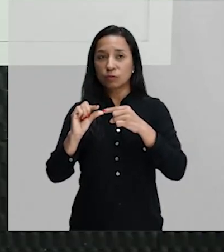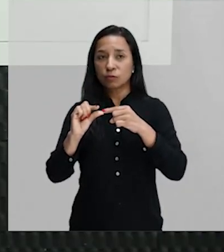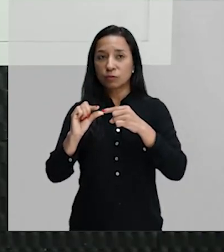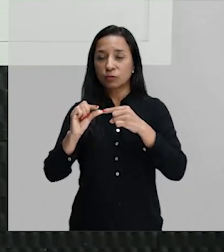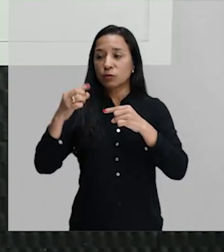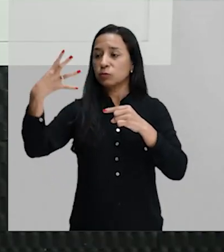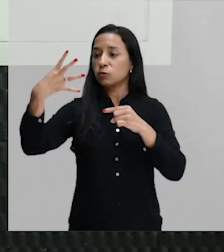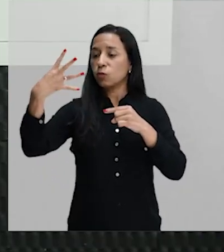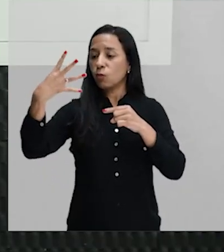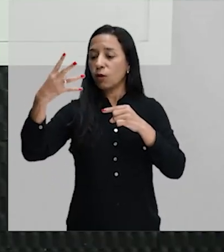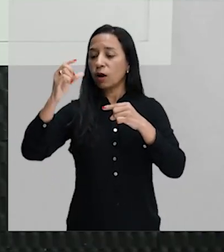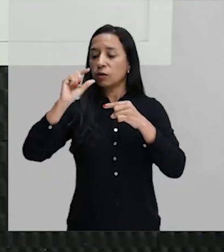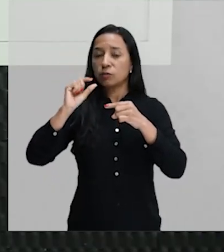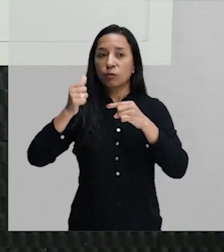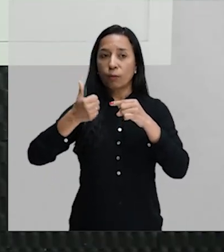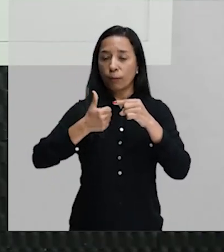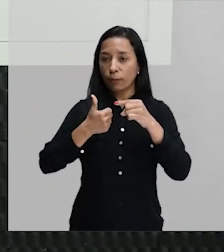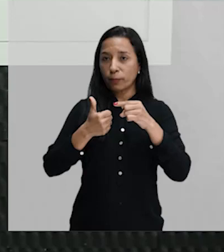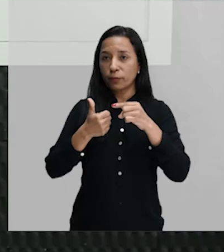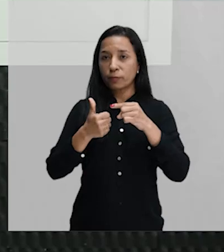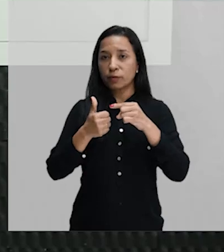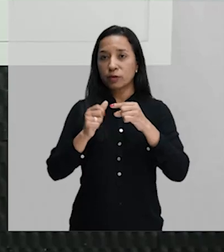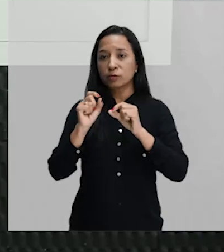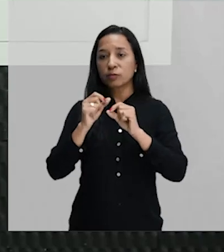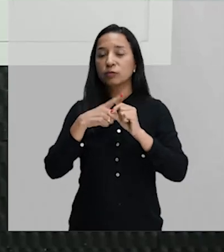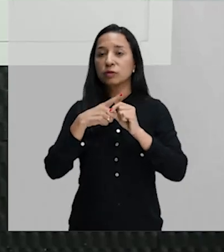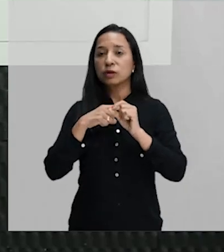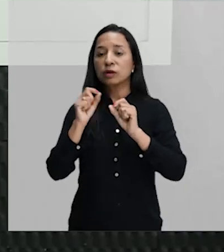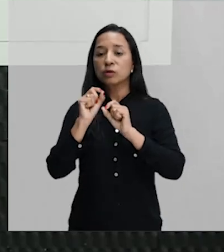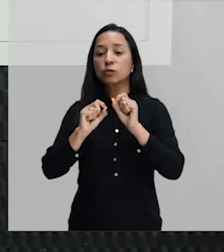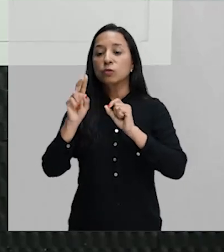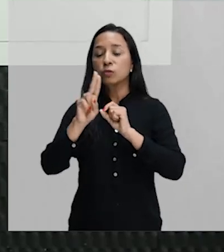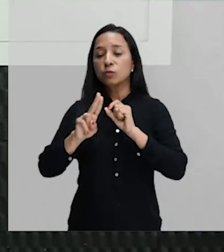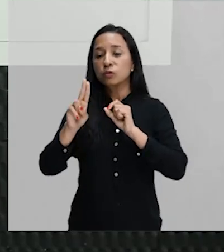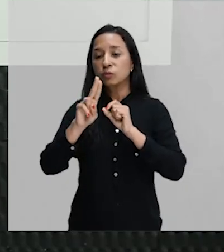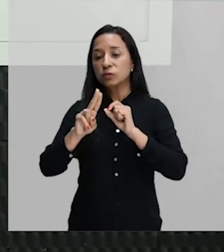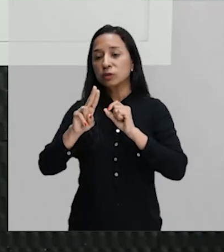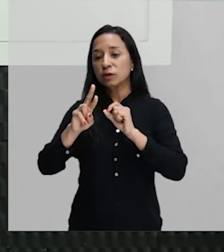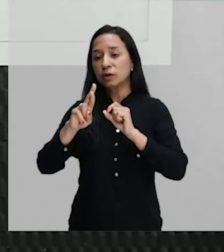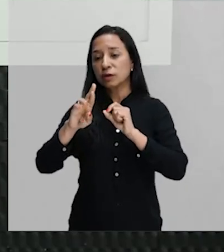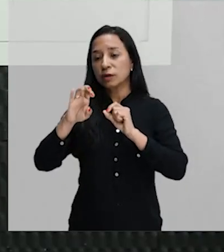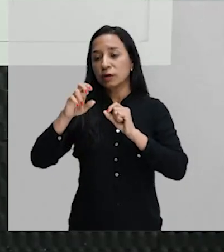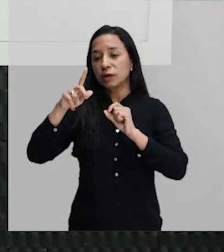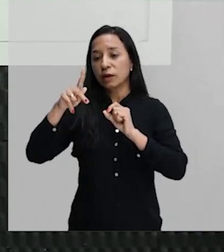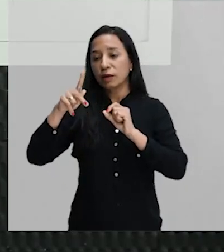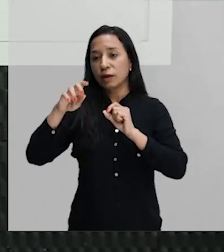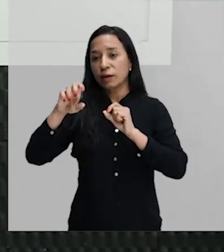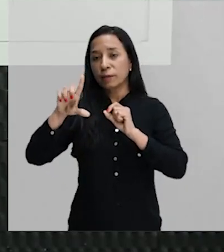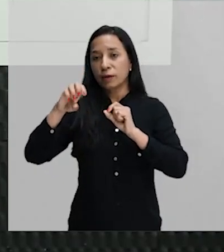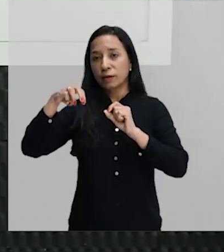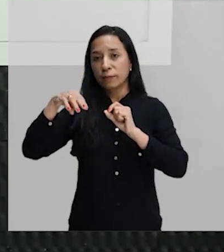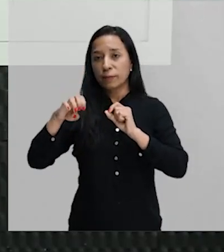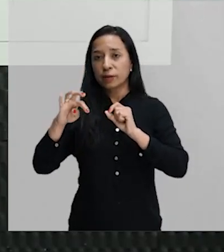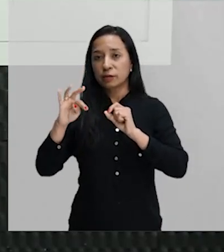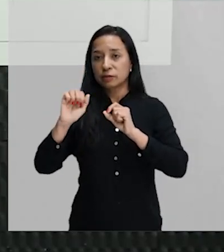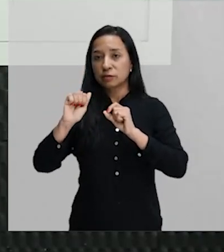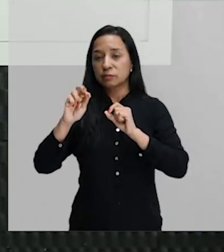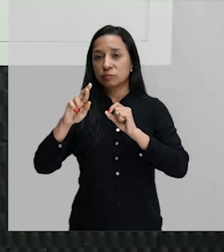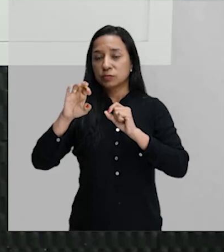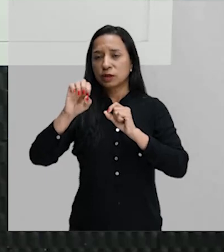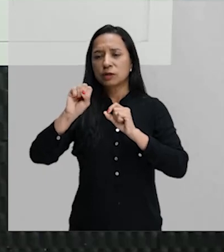quarto quadrante para o primeiro quadrante, eu vou ter que usar arcos replementares. O que são